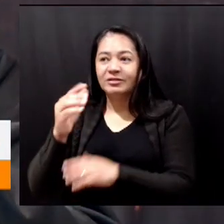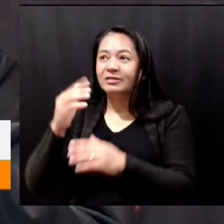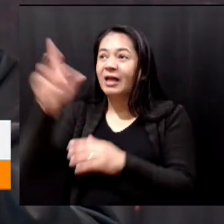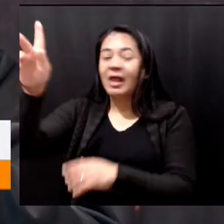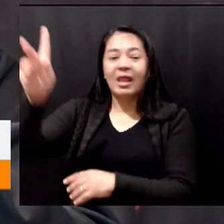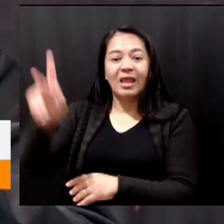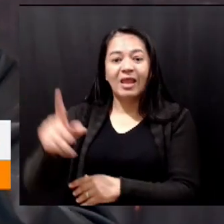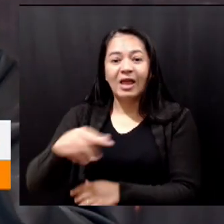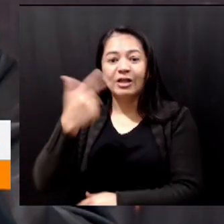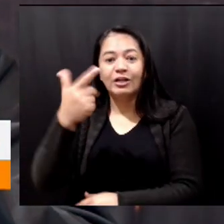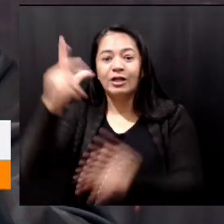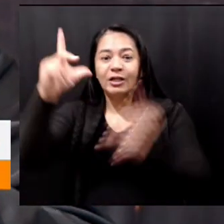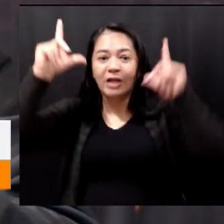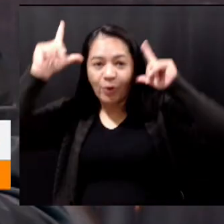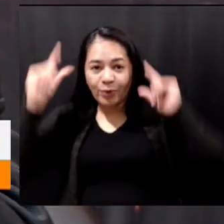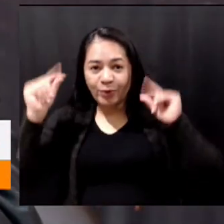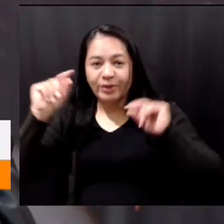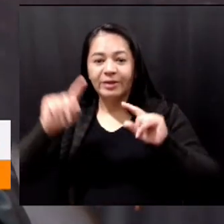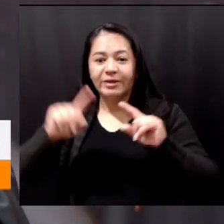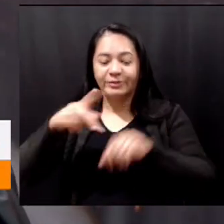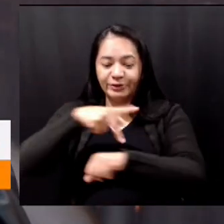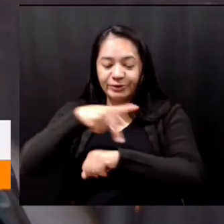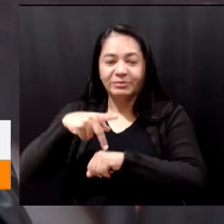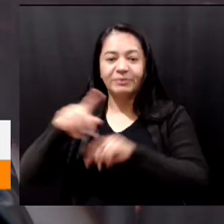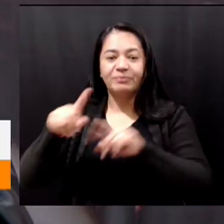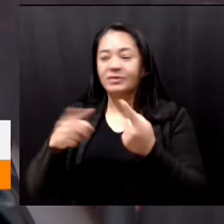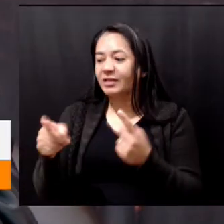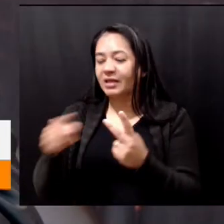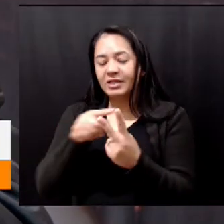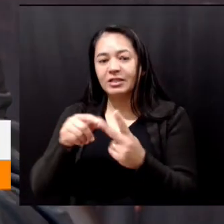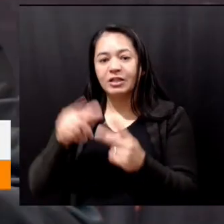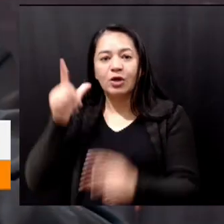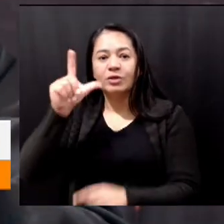acaba acontecendo? Esses meninos que conseguem transformar ciência e